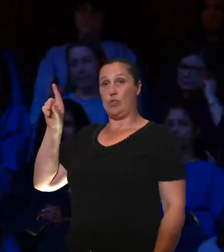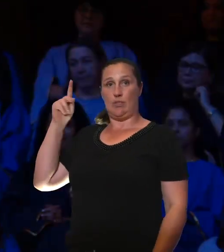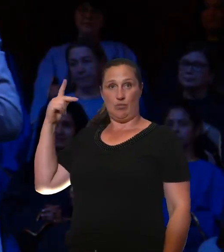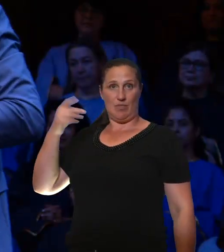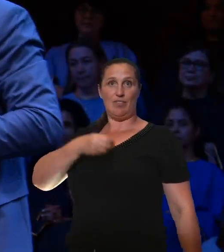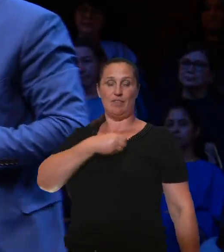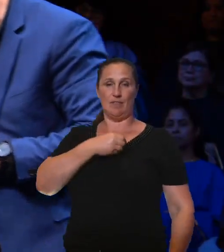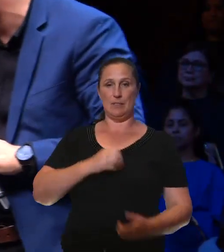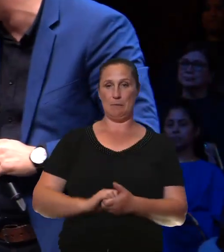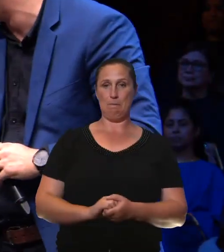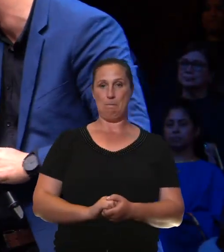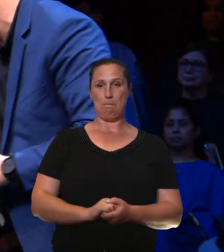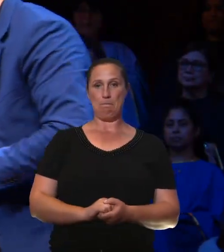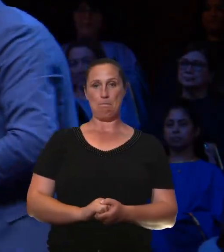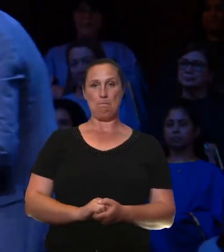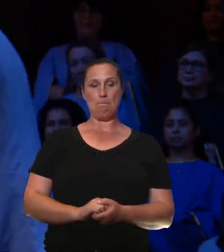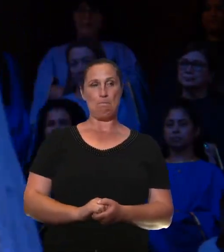viu?